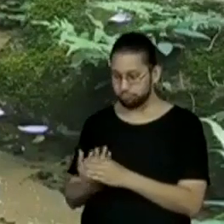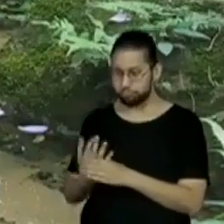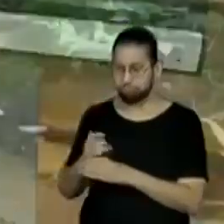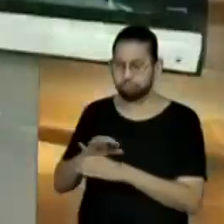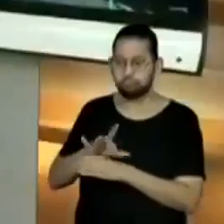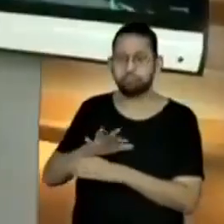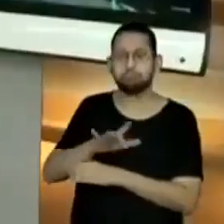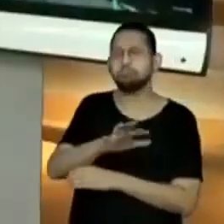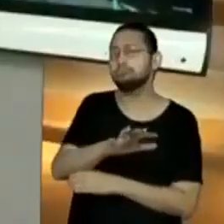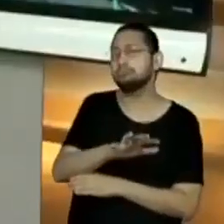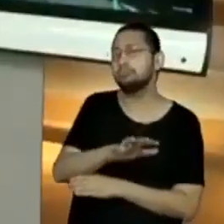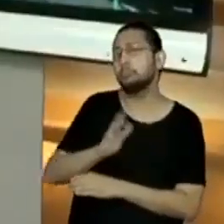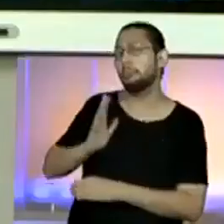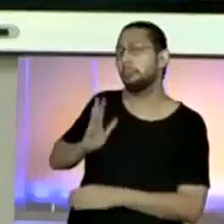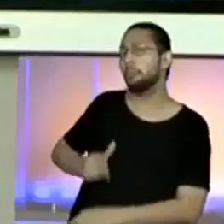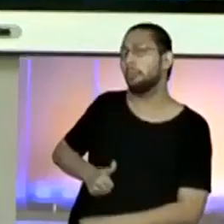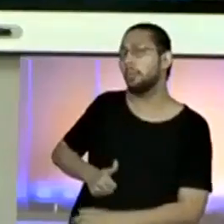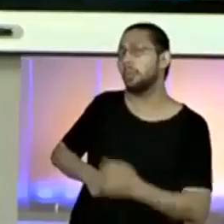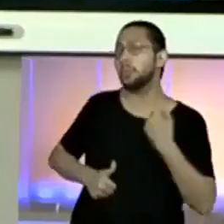nascente suja?